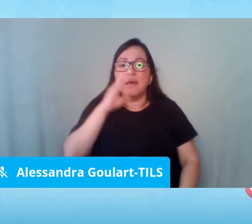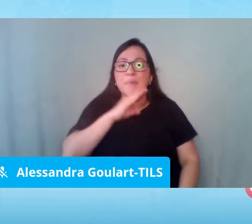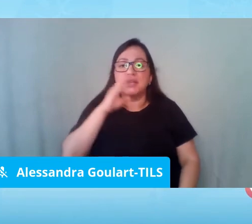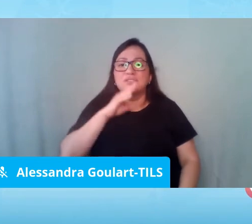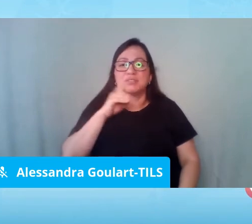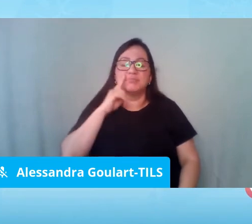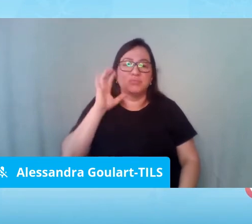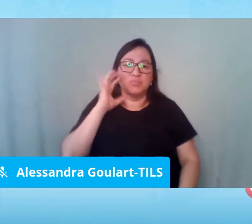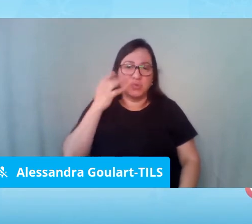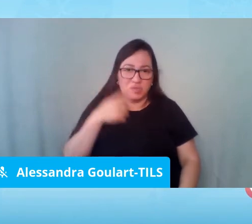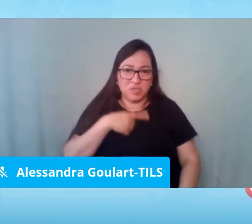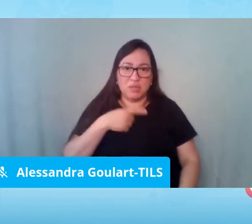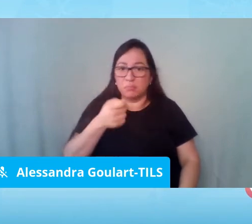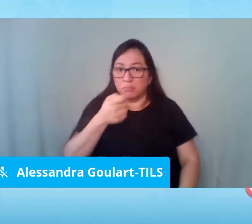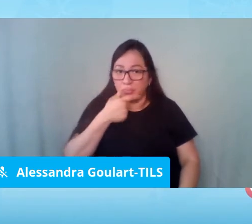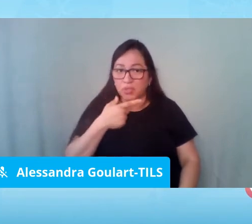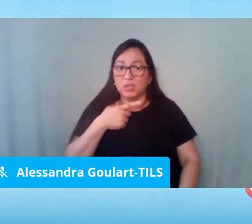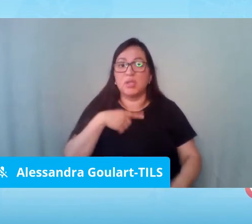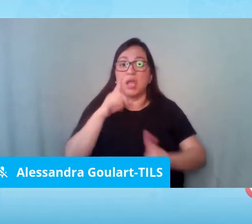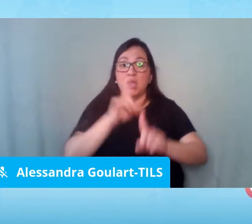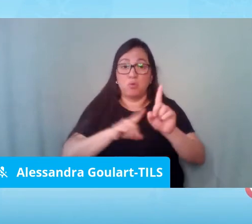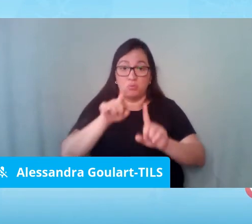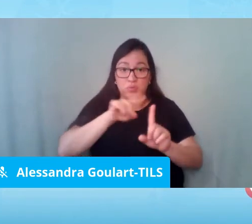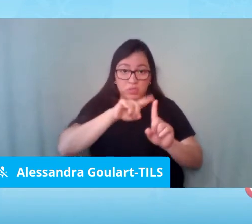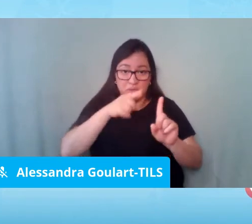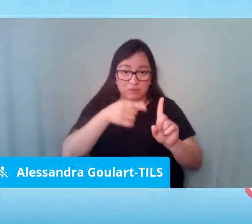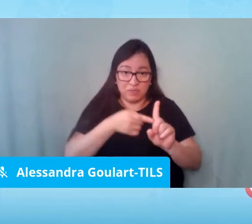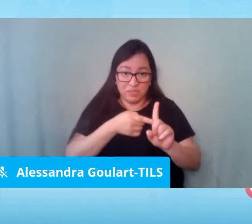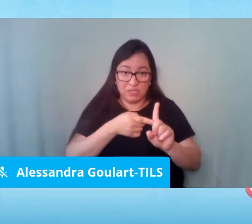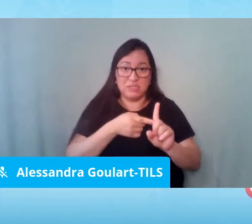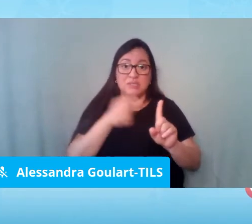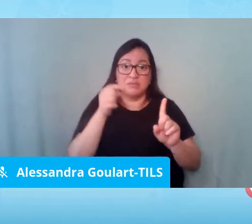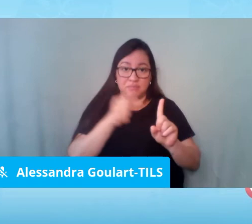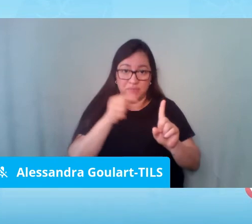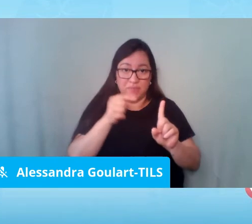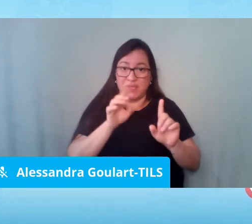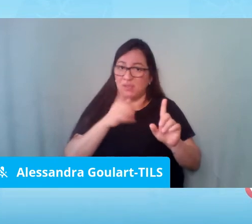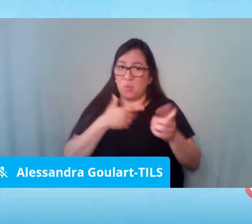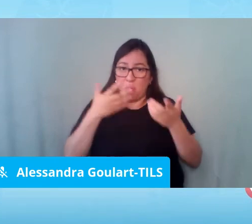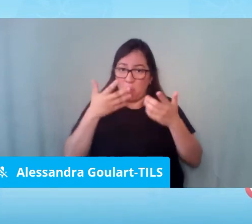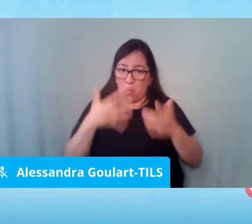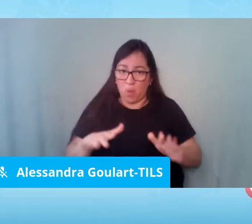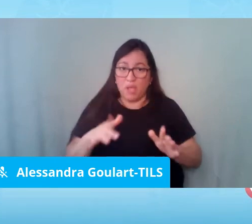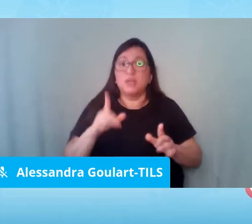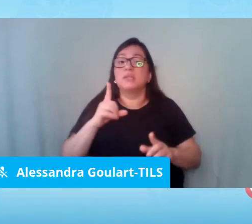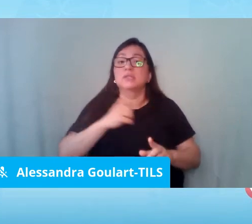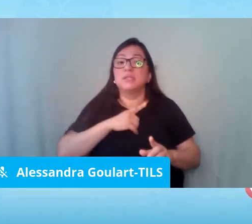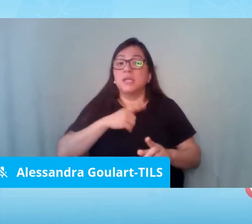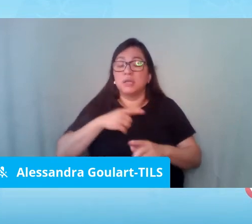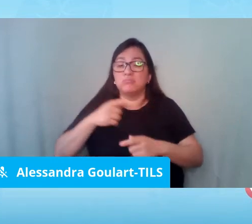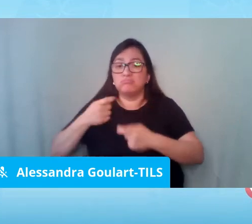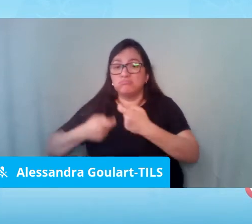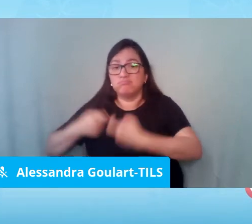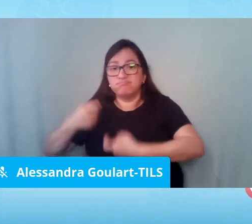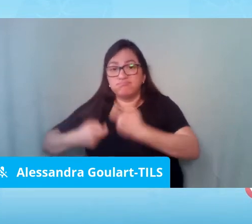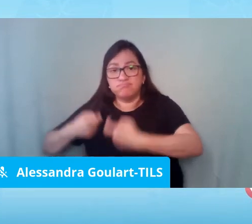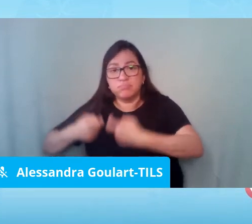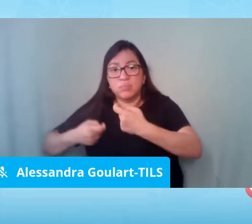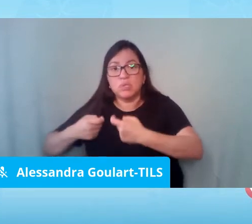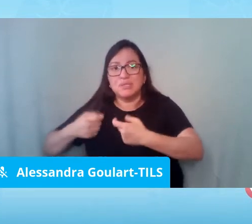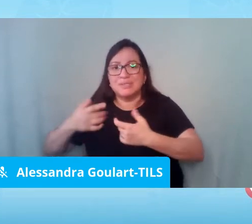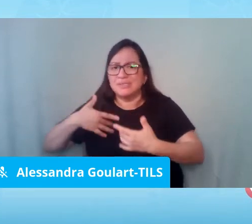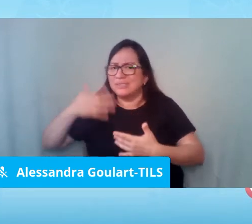de gestações indesejadas que a gente tem, o alto número, né? A contracepção de emergência, ela pode ajudar nesse aspecto,